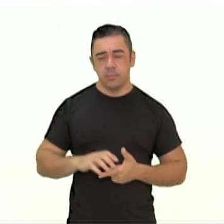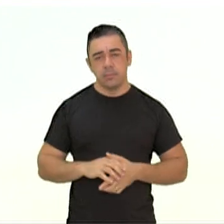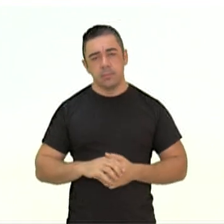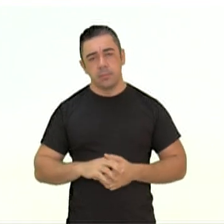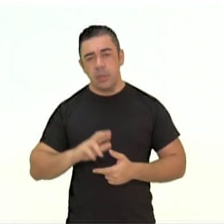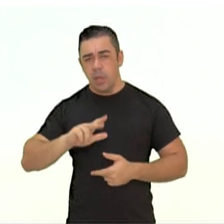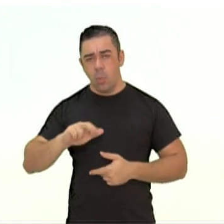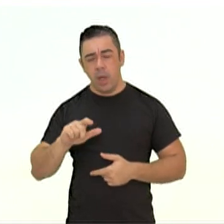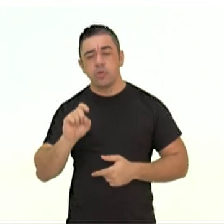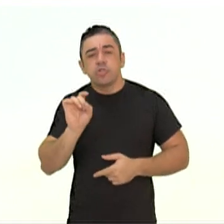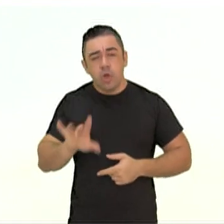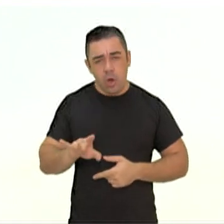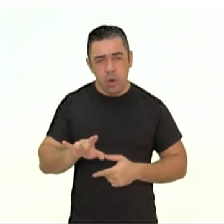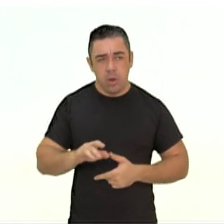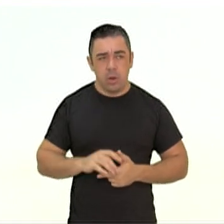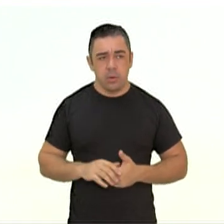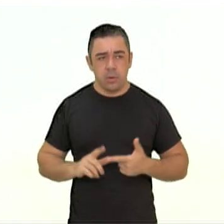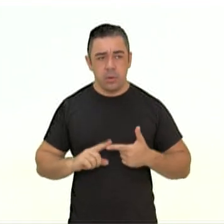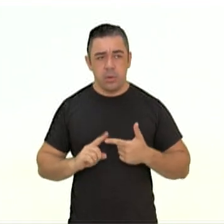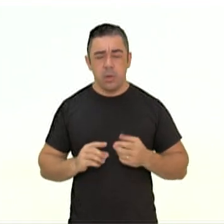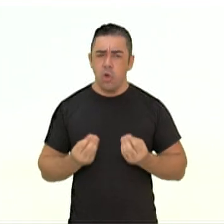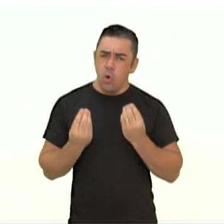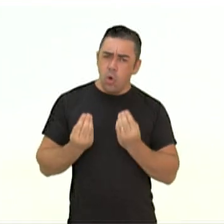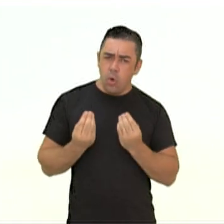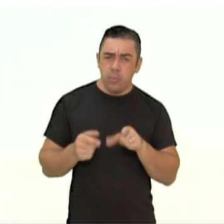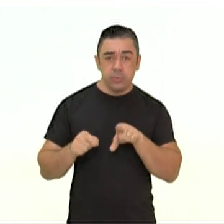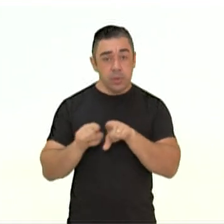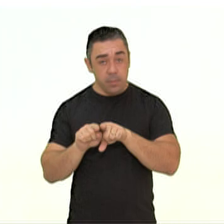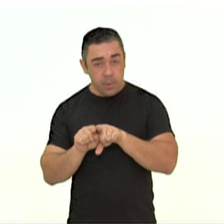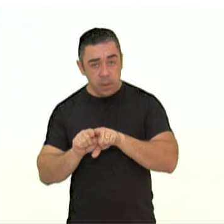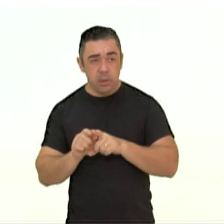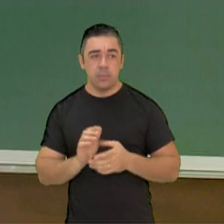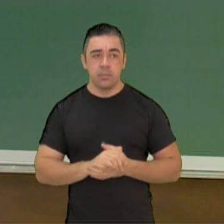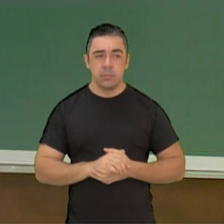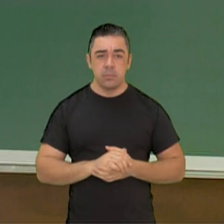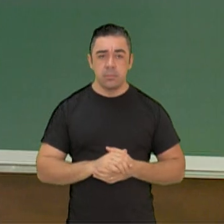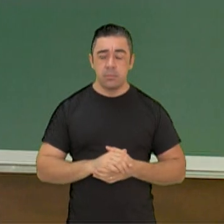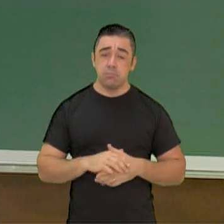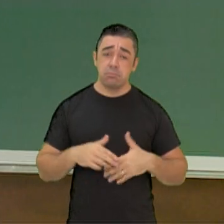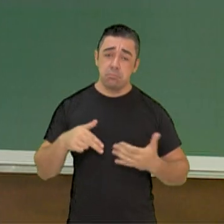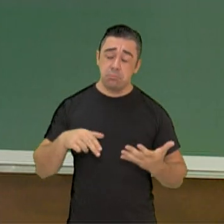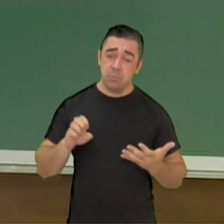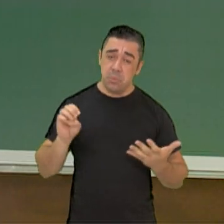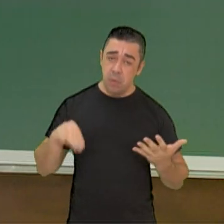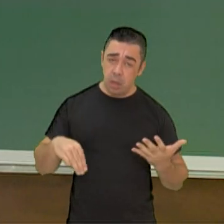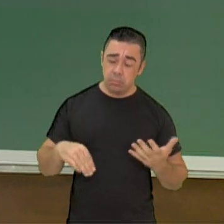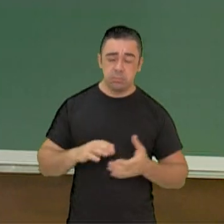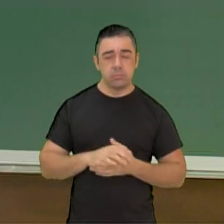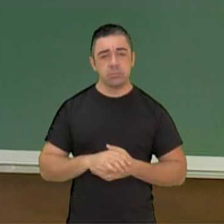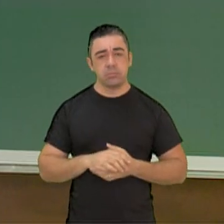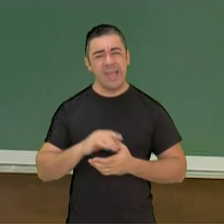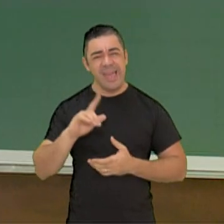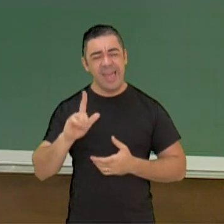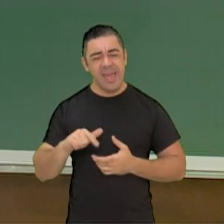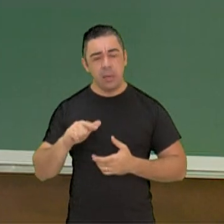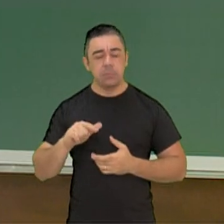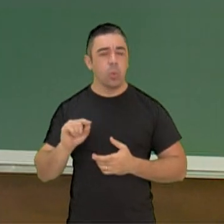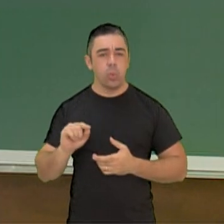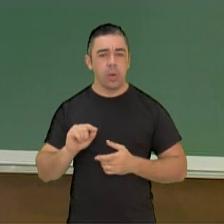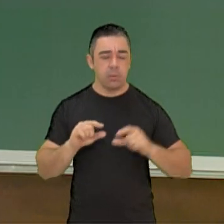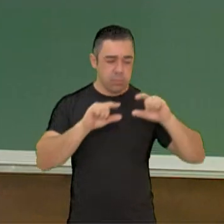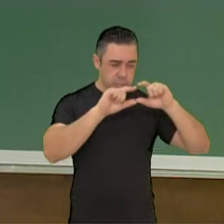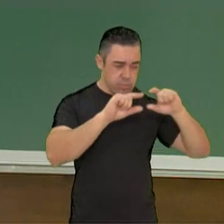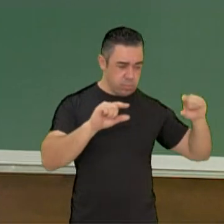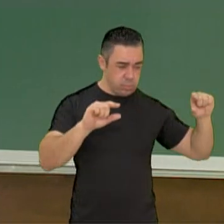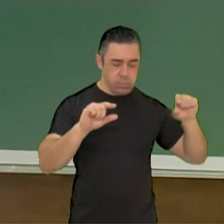só, como também, nem. Então, nos dão ideia ali na minha oração